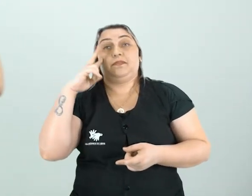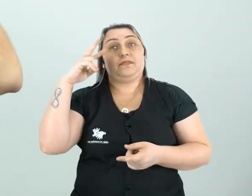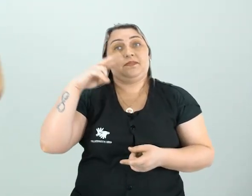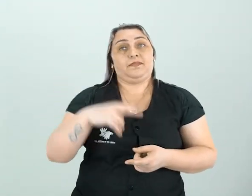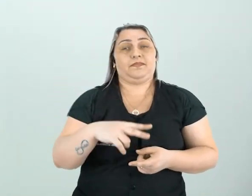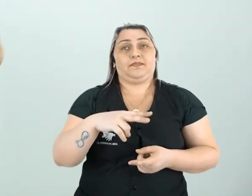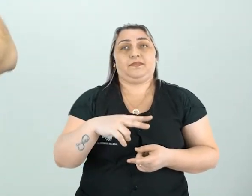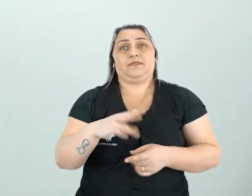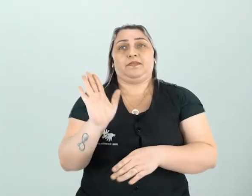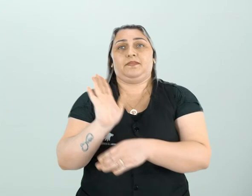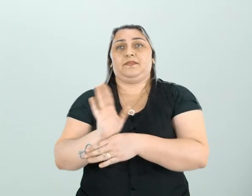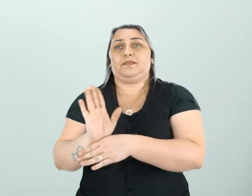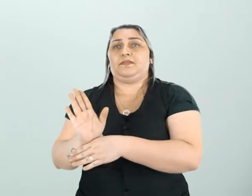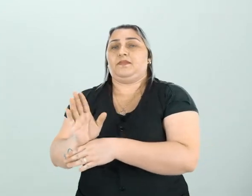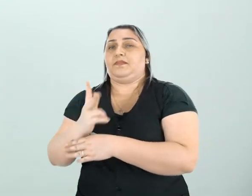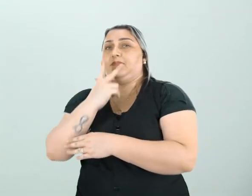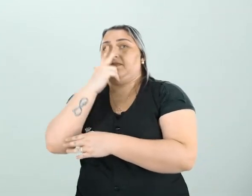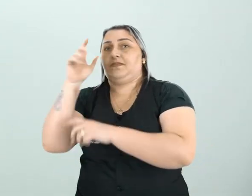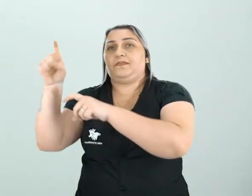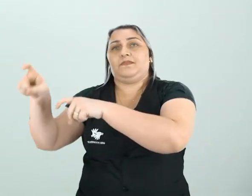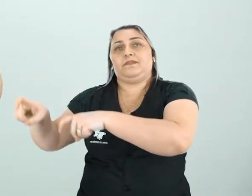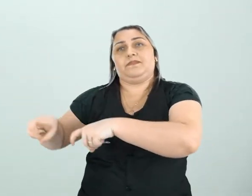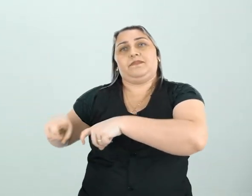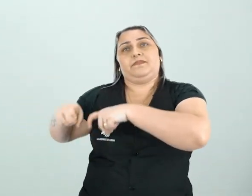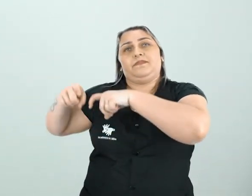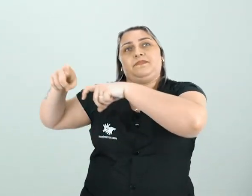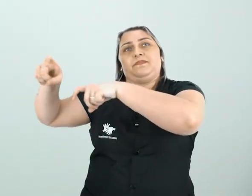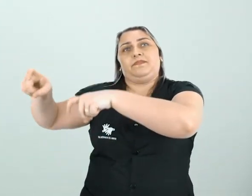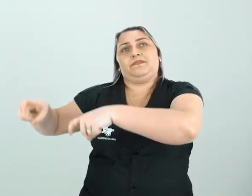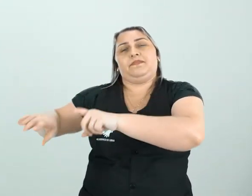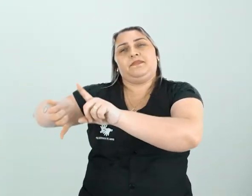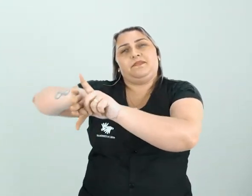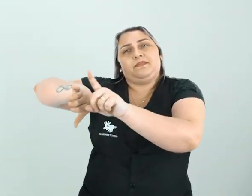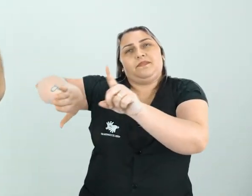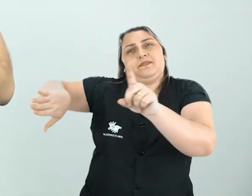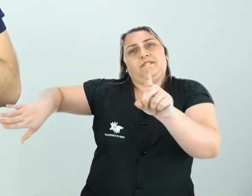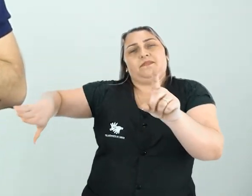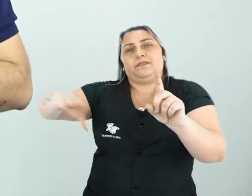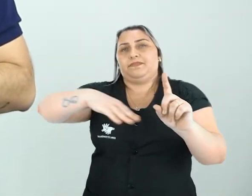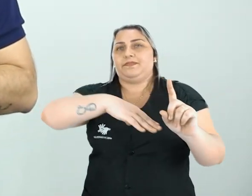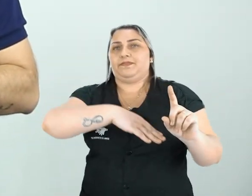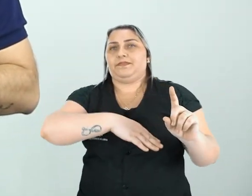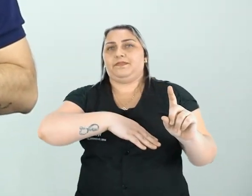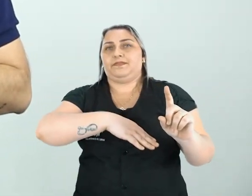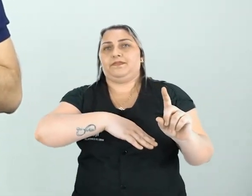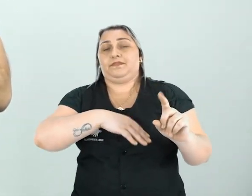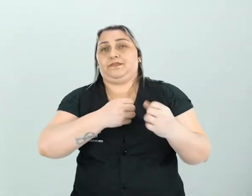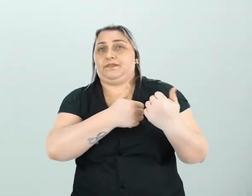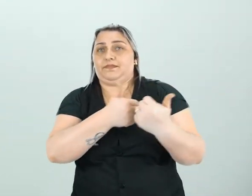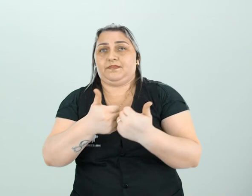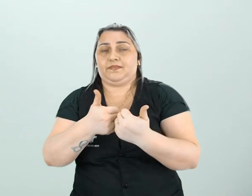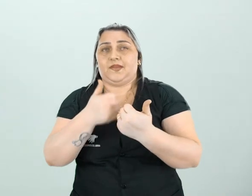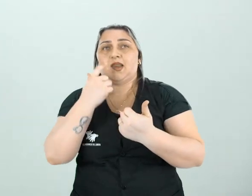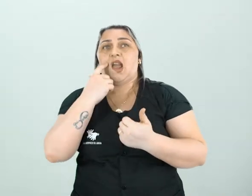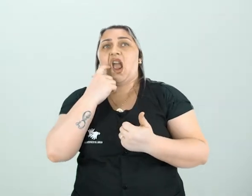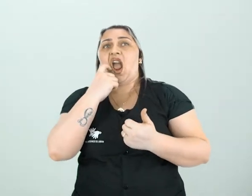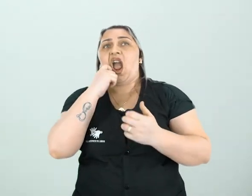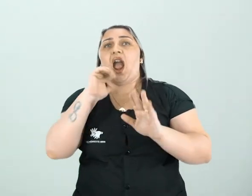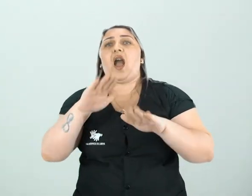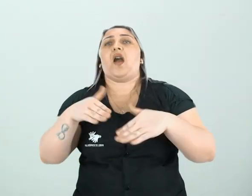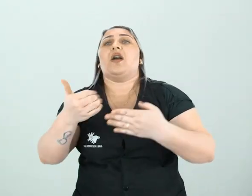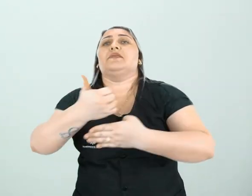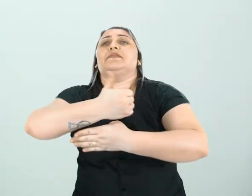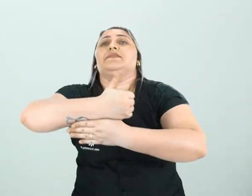né, no vídeo que ela se passa no campo, né, ela se passa num lugar mais afastado da cidade. Tudo bem até aí? E qual é